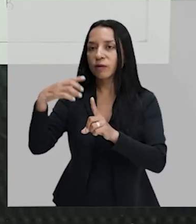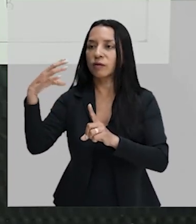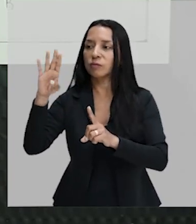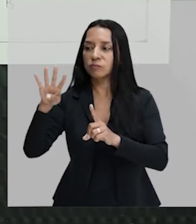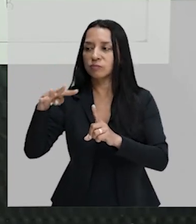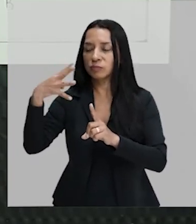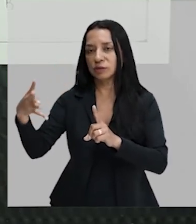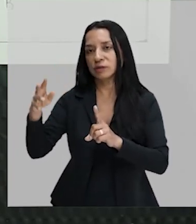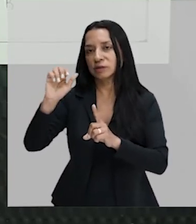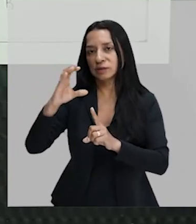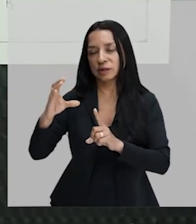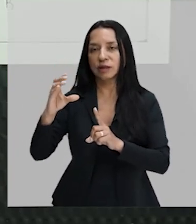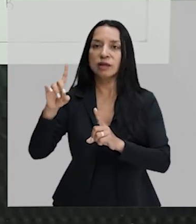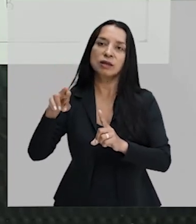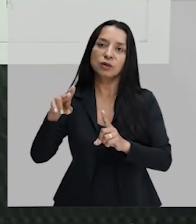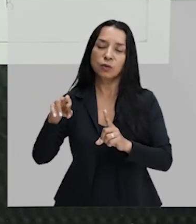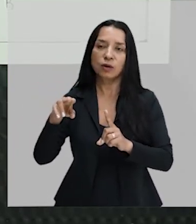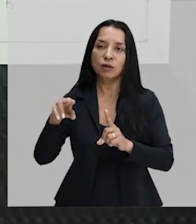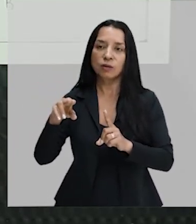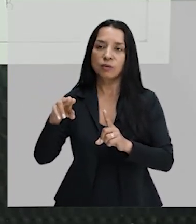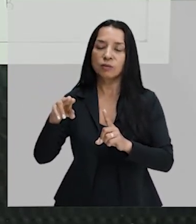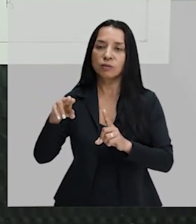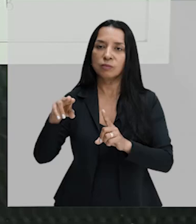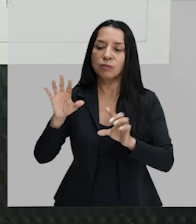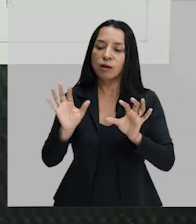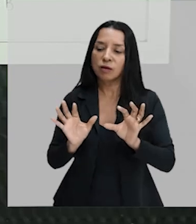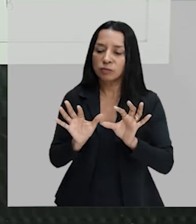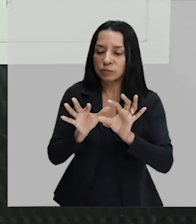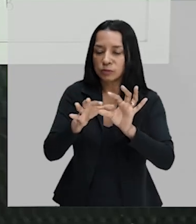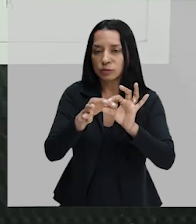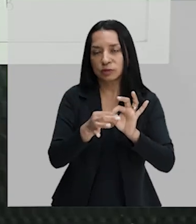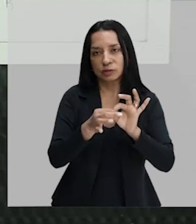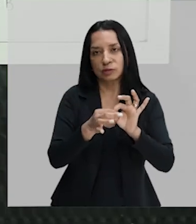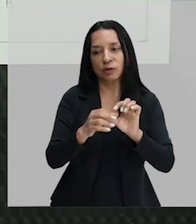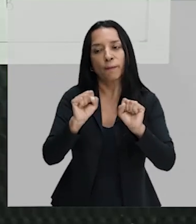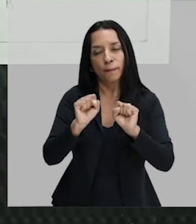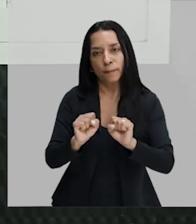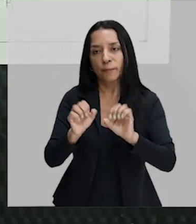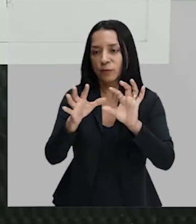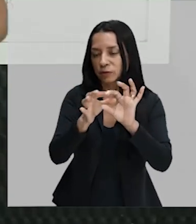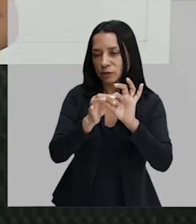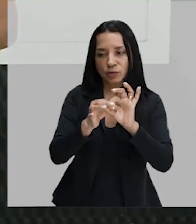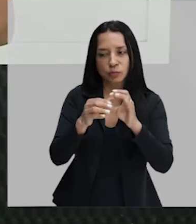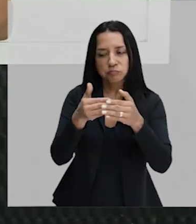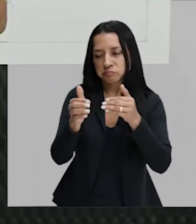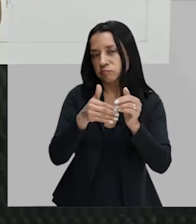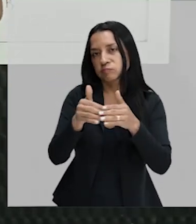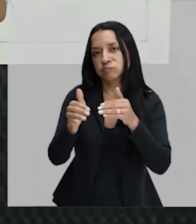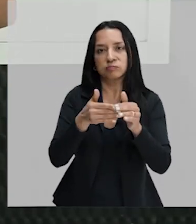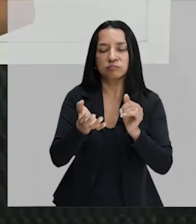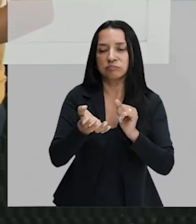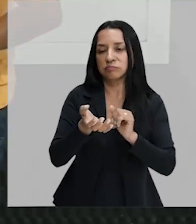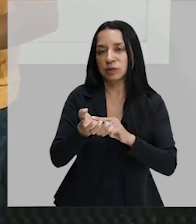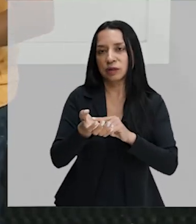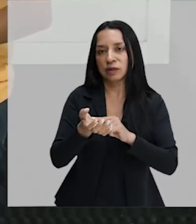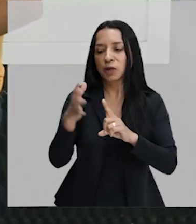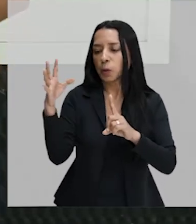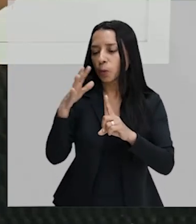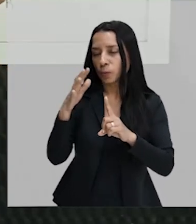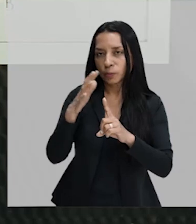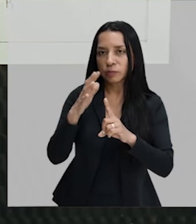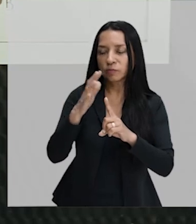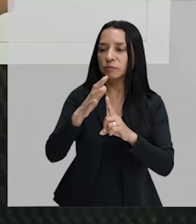coisa. Ele é associativo, você pode associar essa adição da forma que você quiser. Isso não